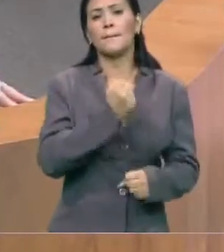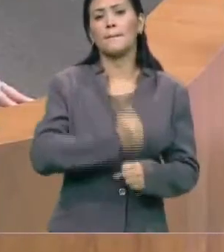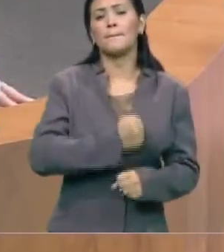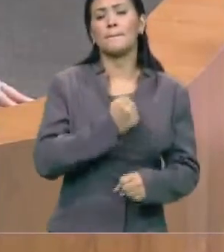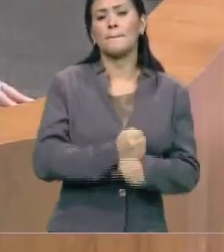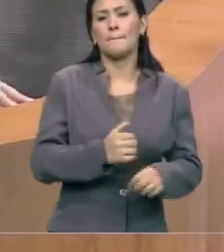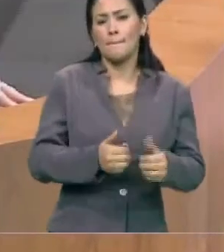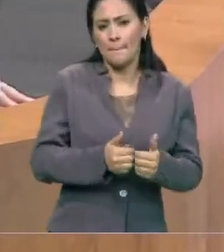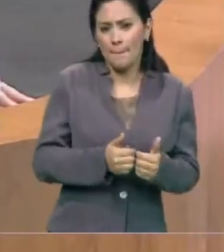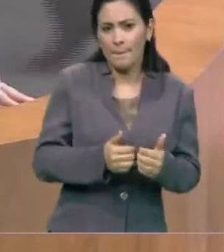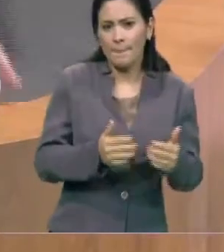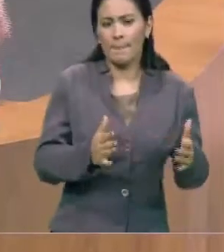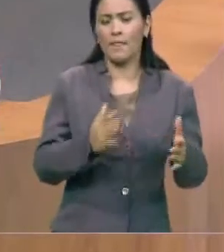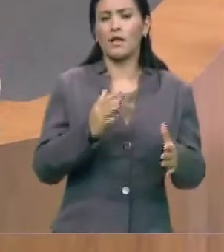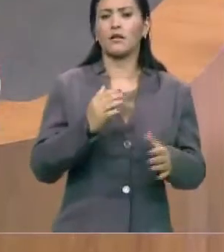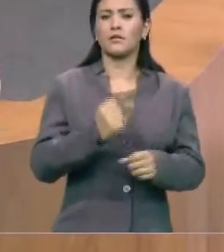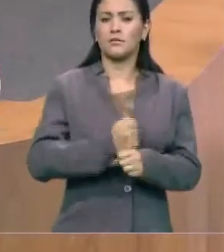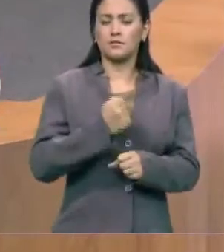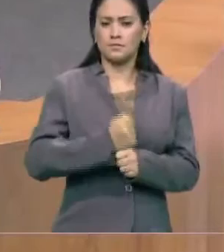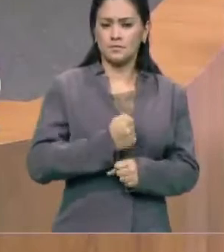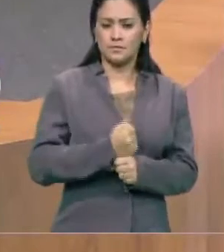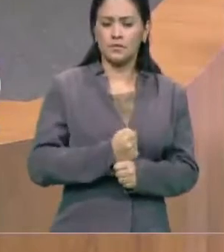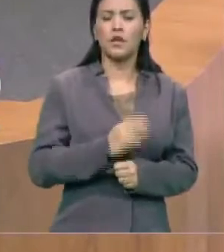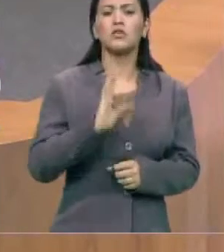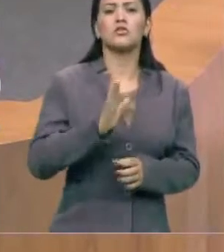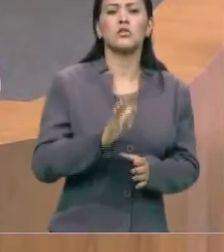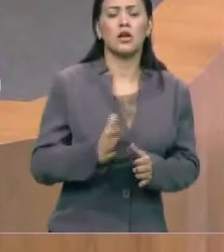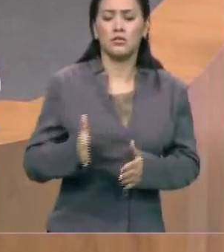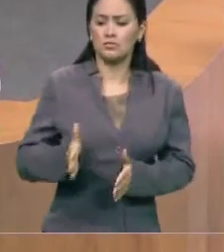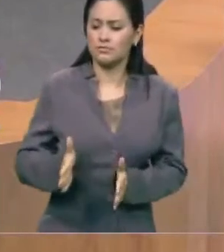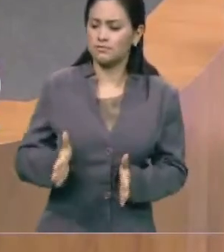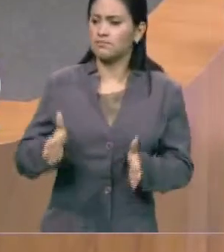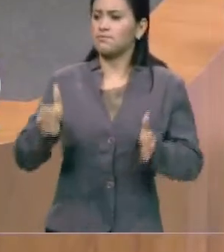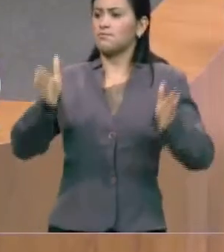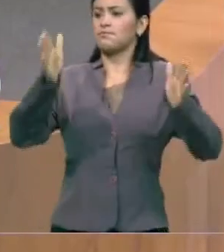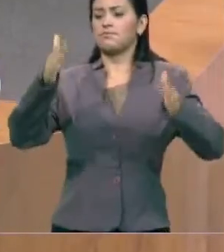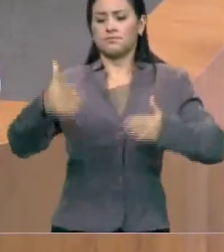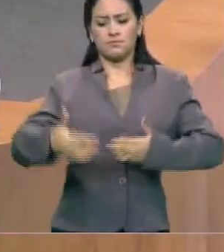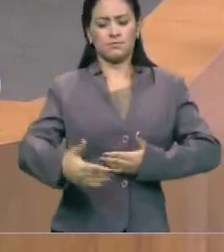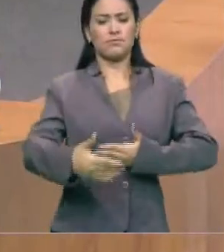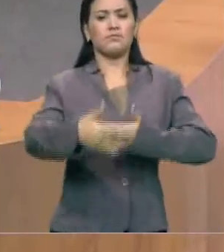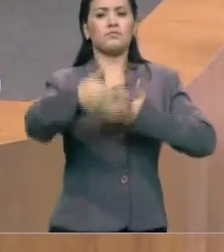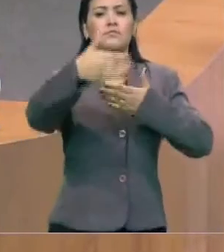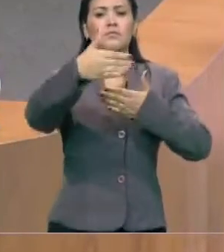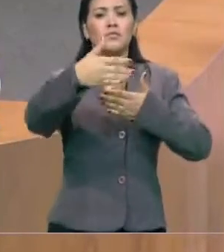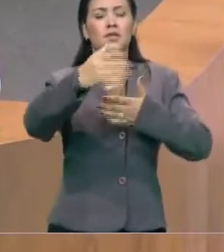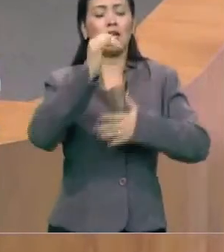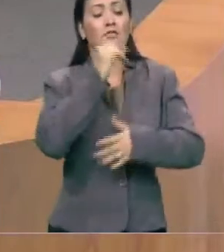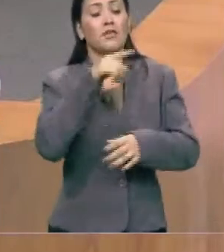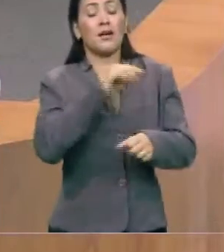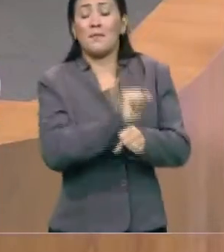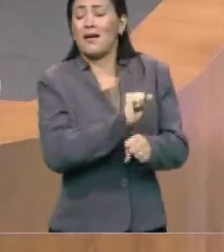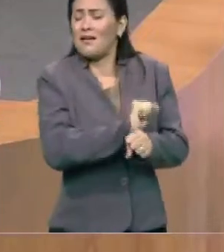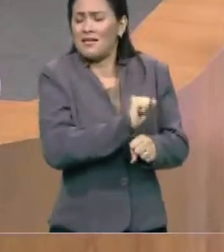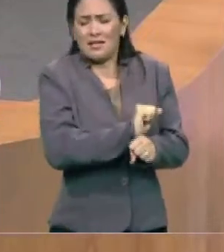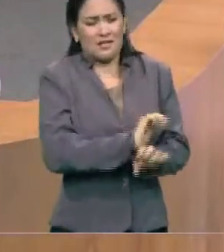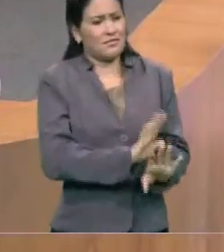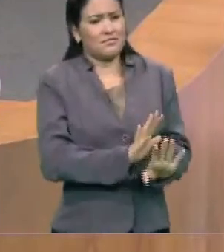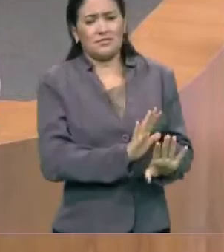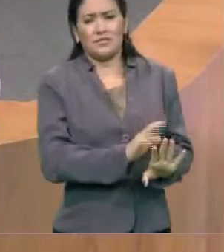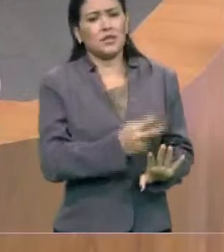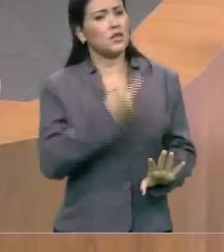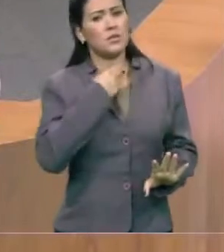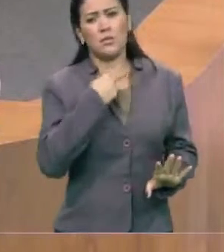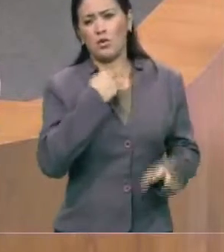construir o hospital. Quando já estava com paredes levantadas, deputado Vinícius, disseram, para. Não pode